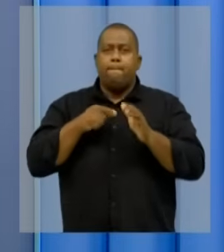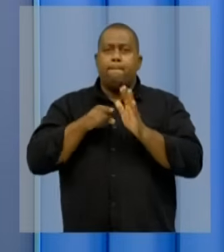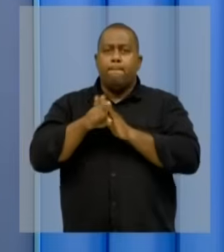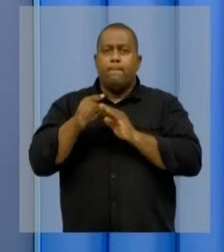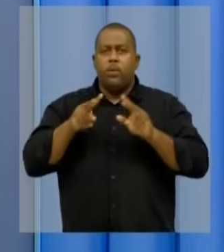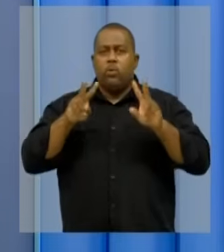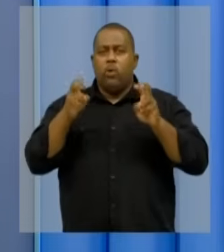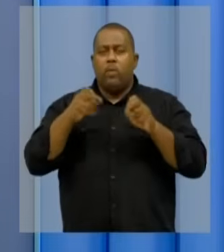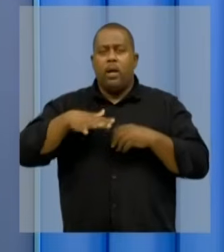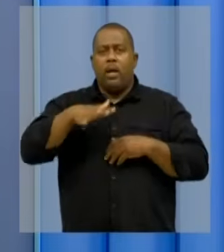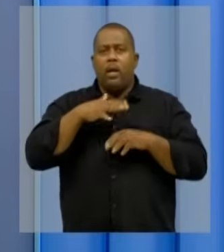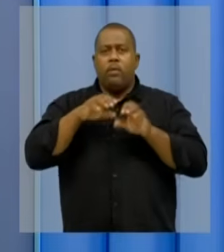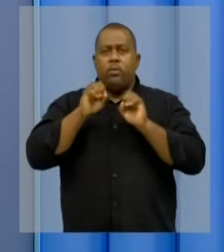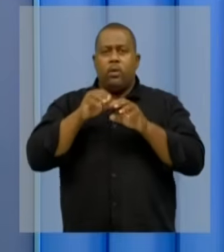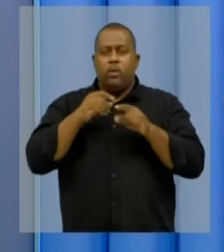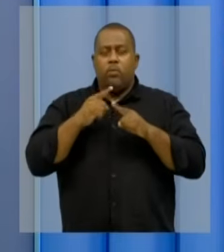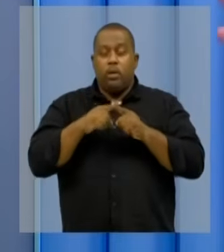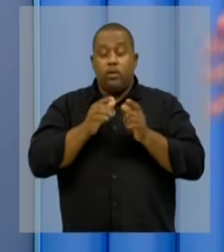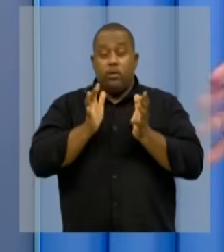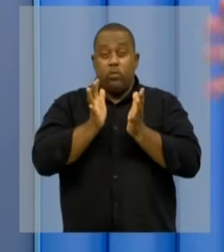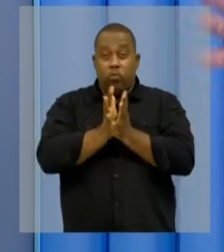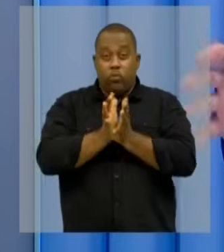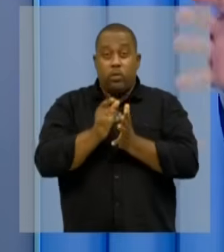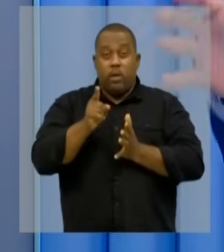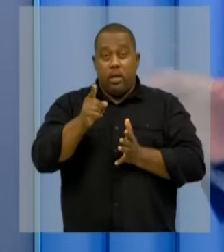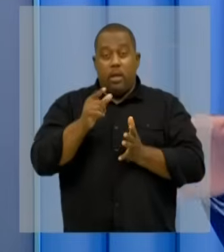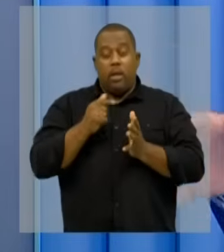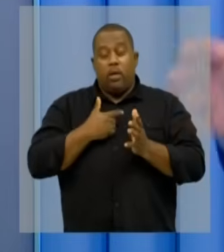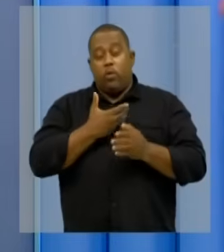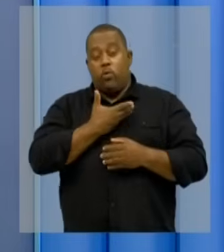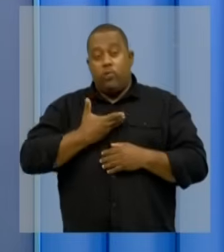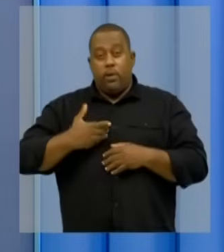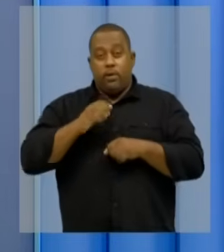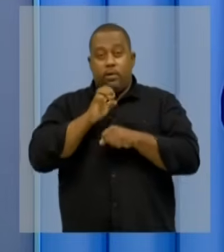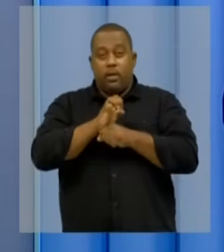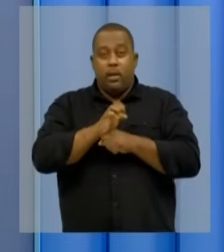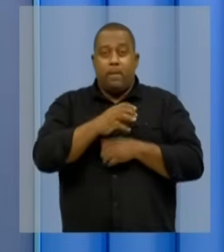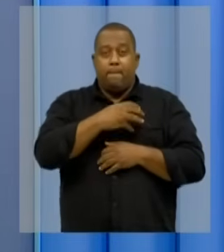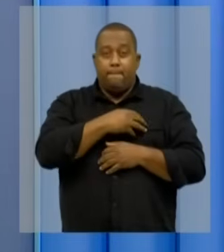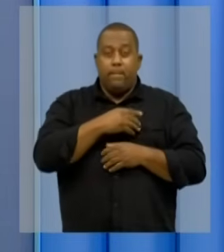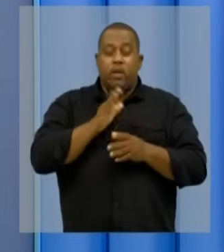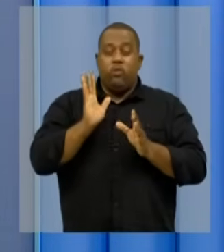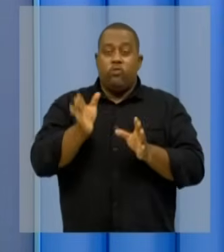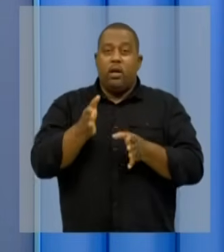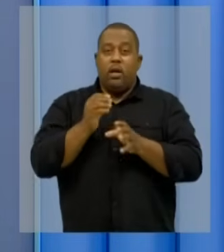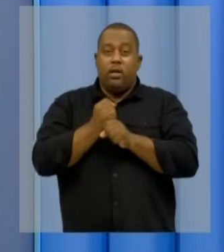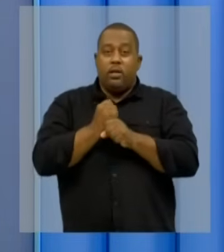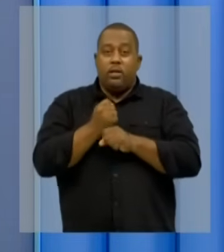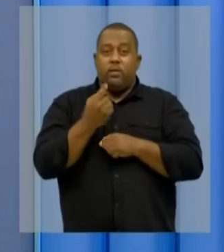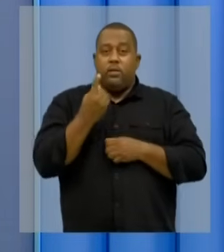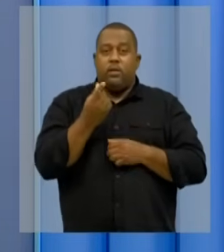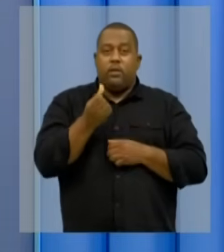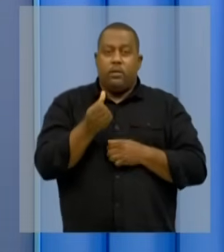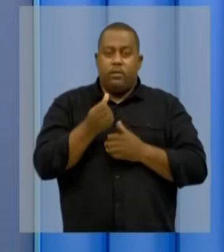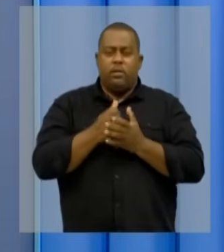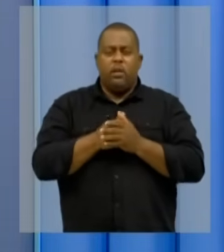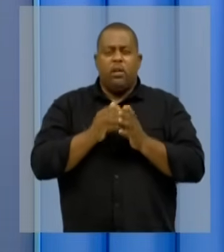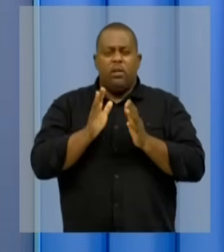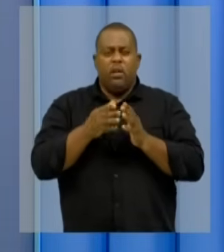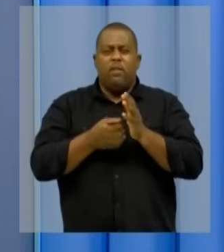sobre educação, porque esse grupo que está aí comandando o governo do estado da Bahia comanda há 16 anos. Tiveram